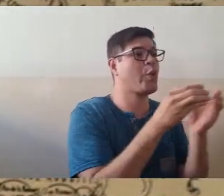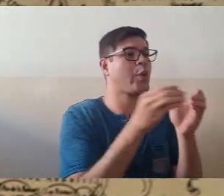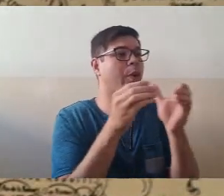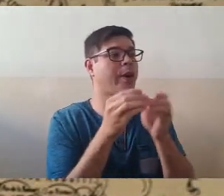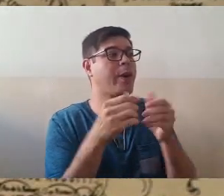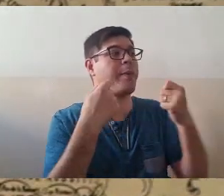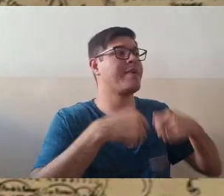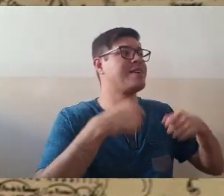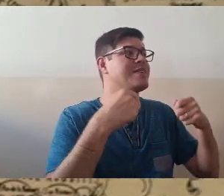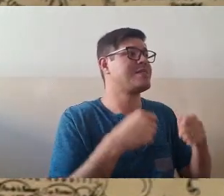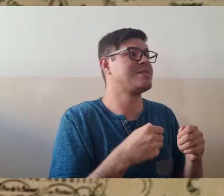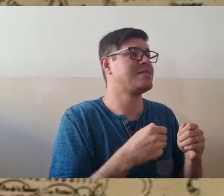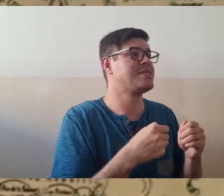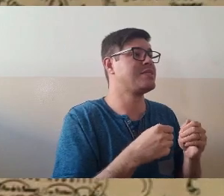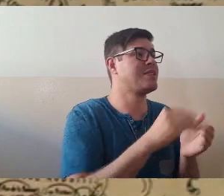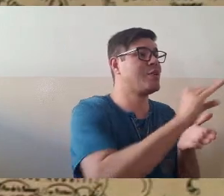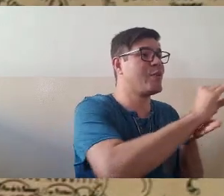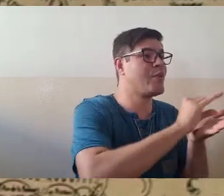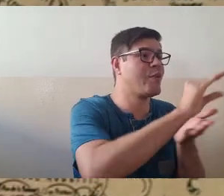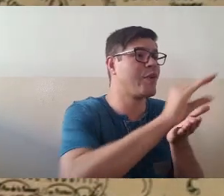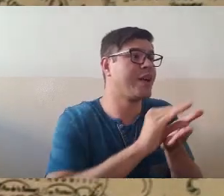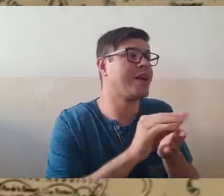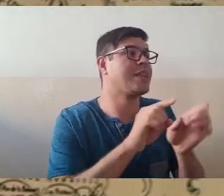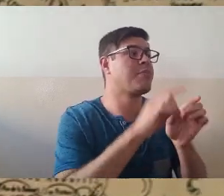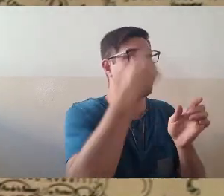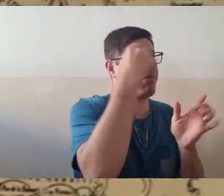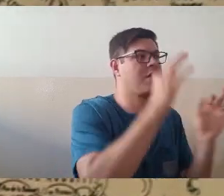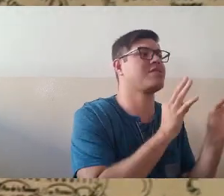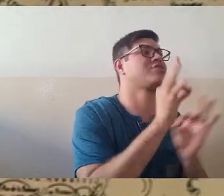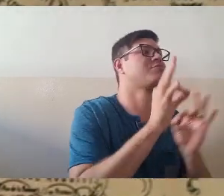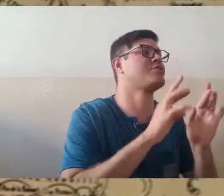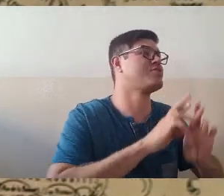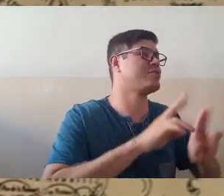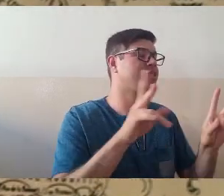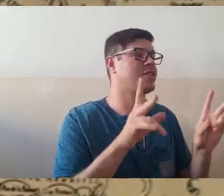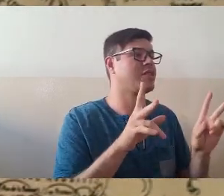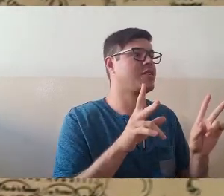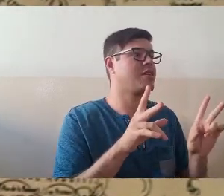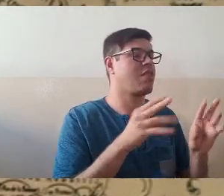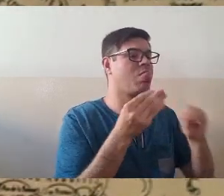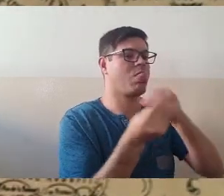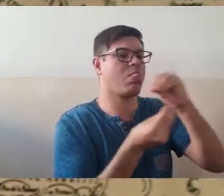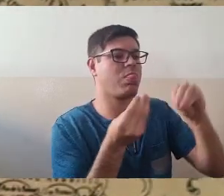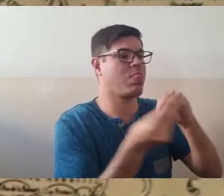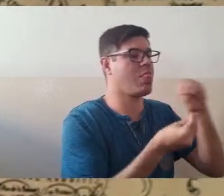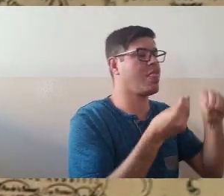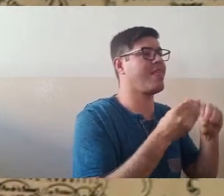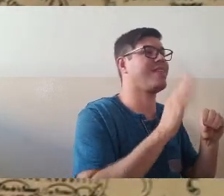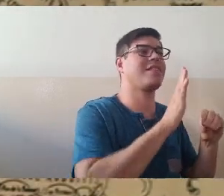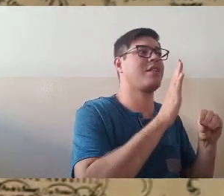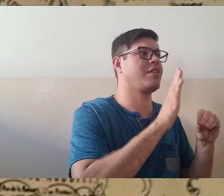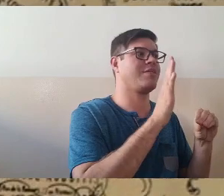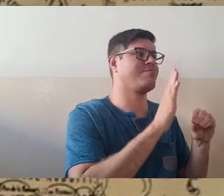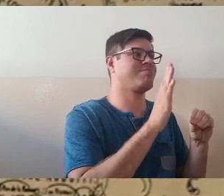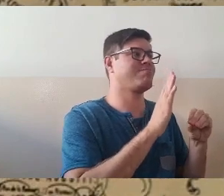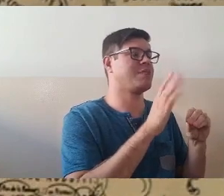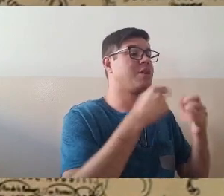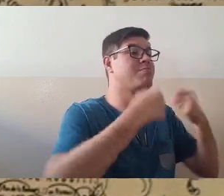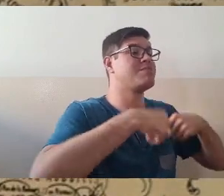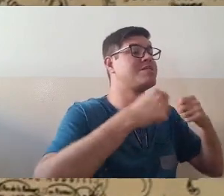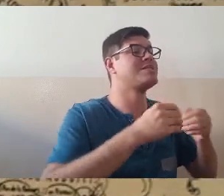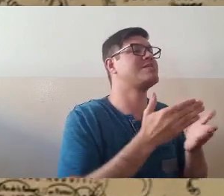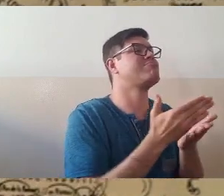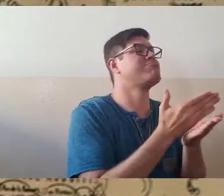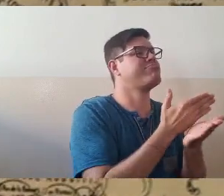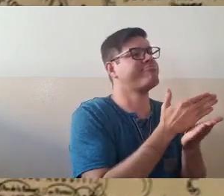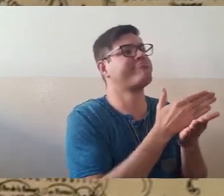própria dotação orçamentária e o seu próprio planejamento. Não se misturam as duas coisas, elas se encontram lá na frente, mas a título de